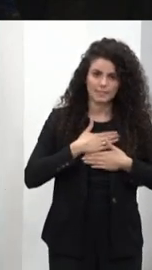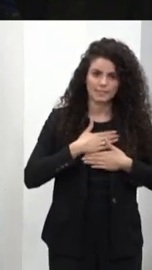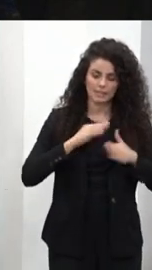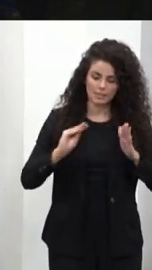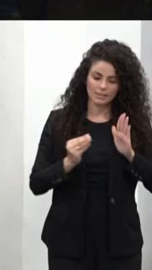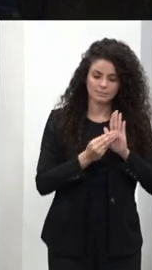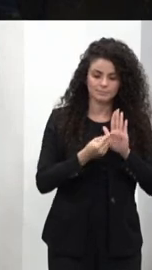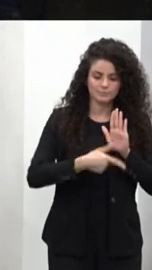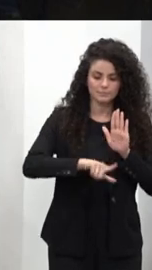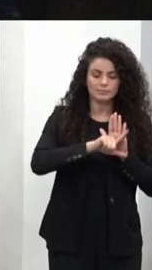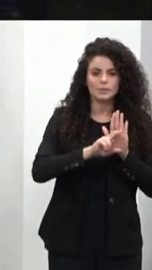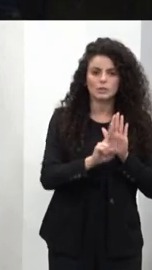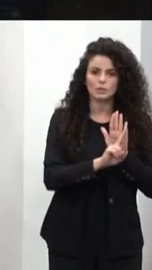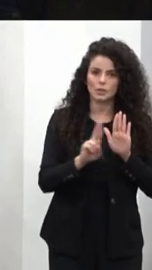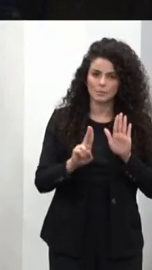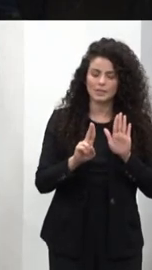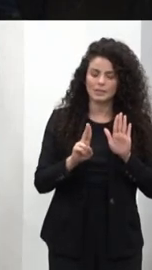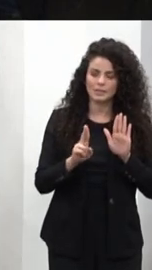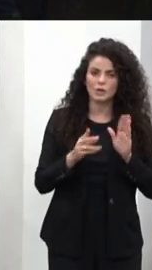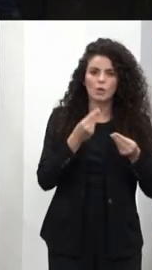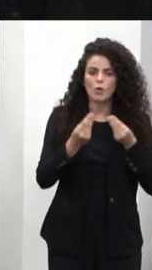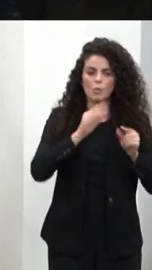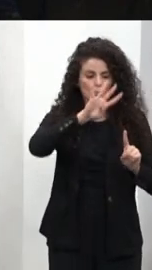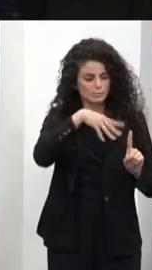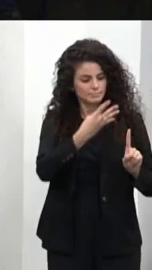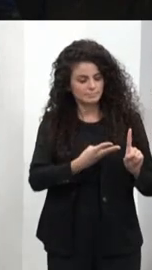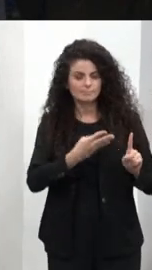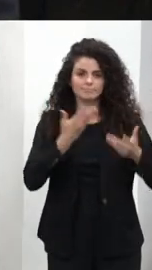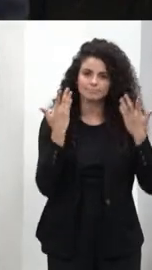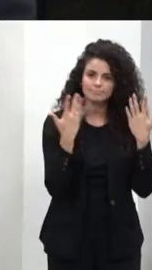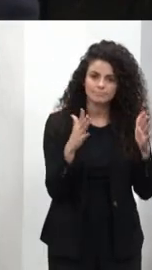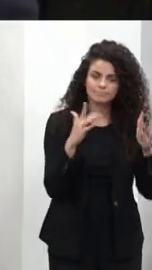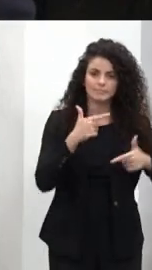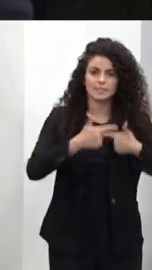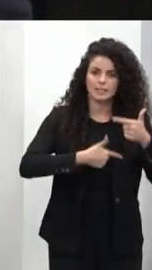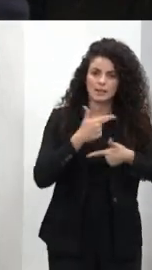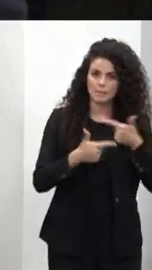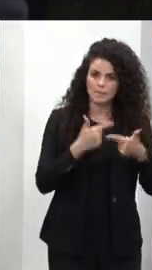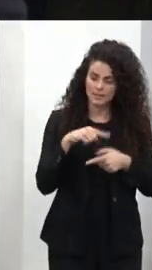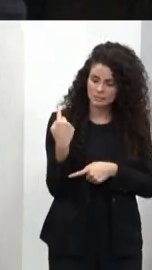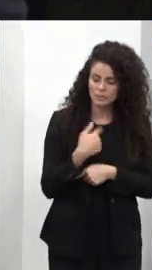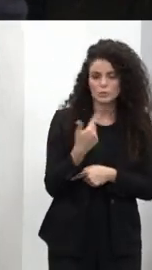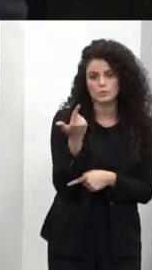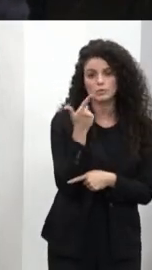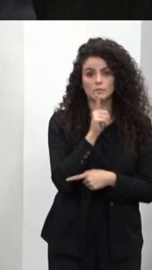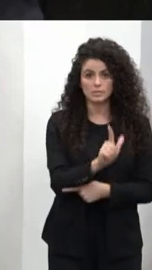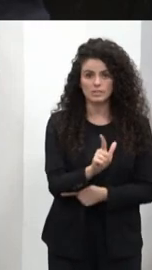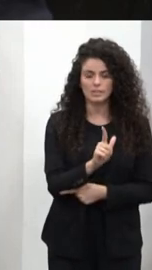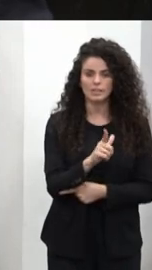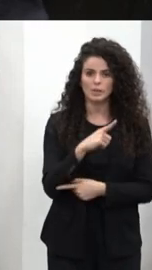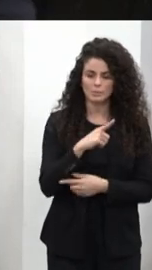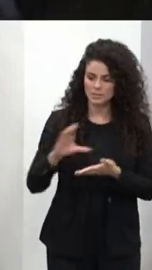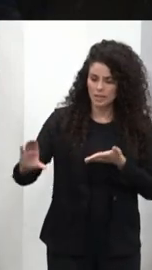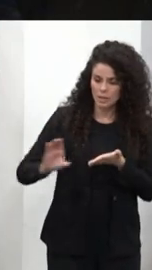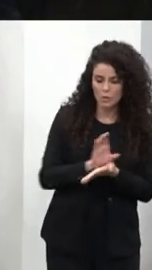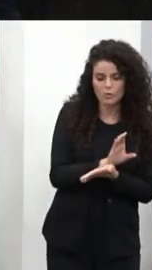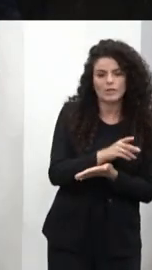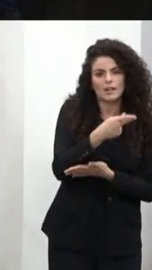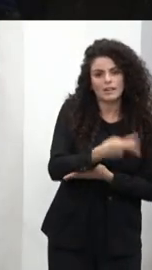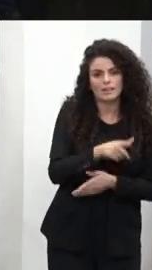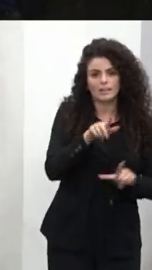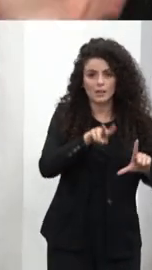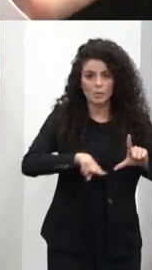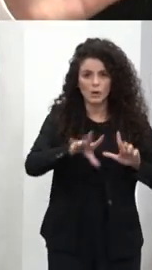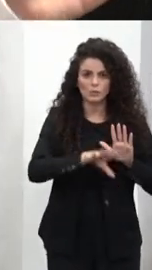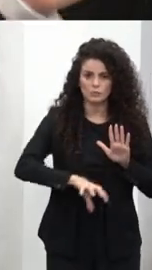com um bom trabalho ligado aí a essa lei que foi criada para que os recursos chegassem a ponta chegassem o audiovisual então